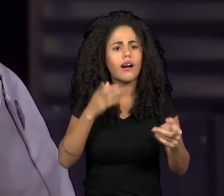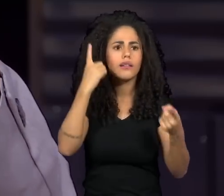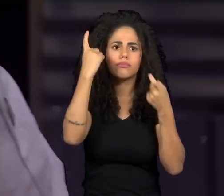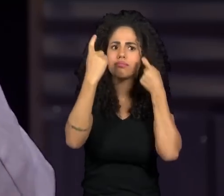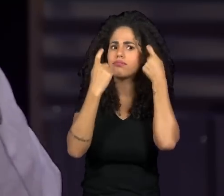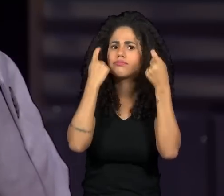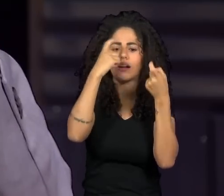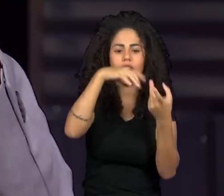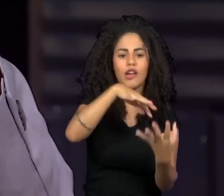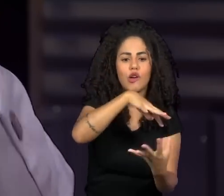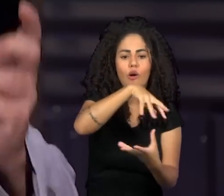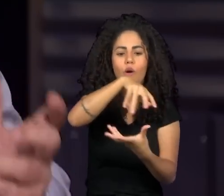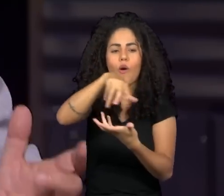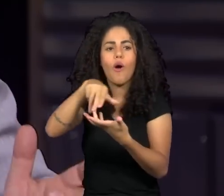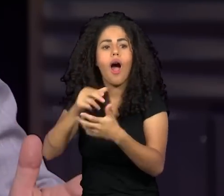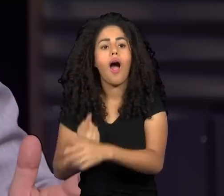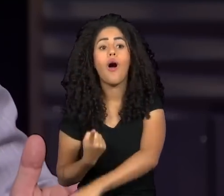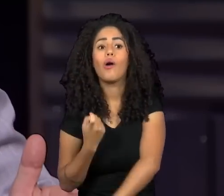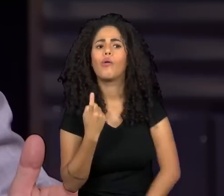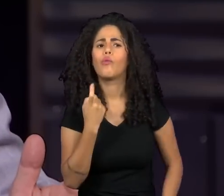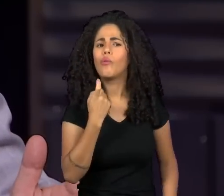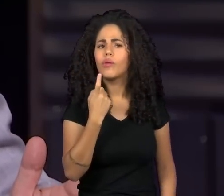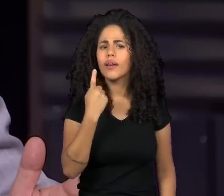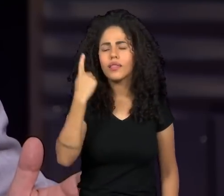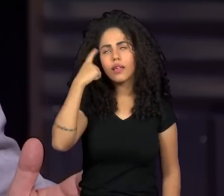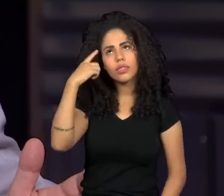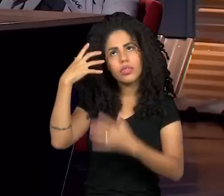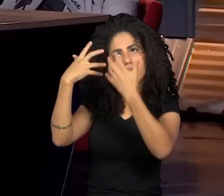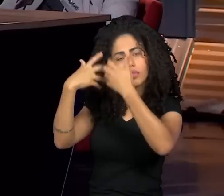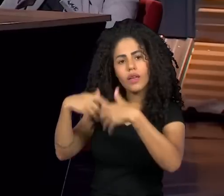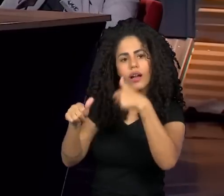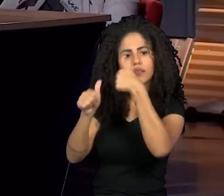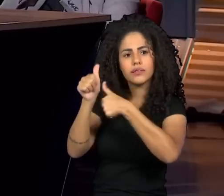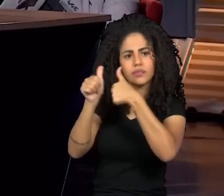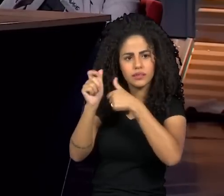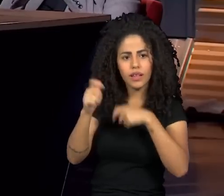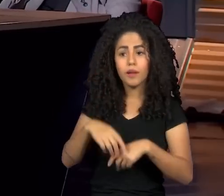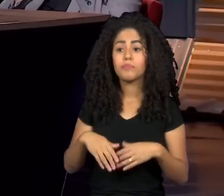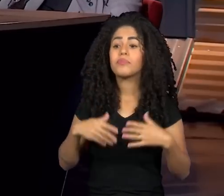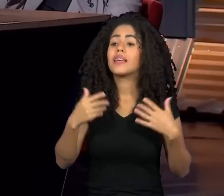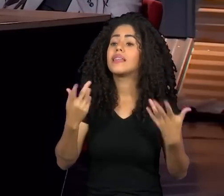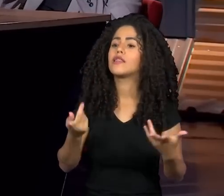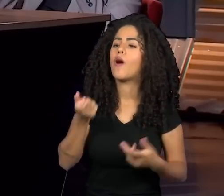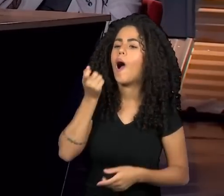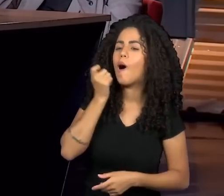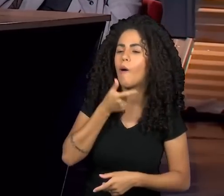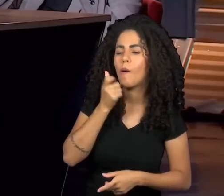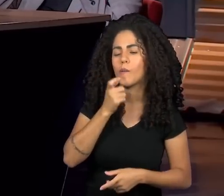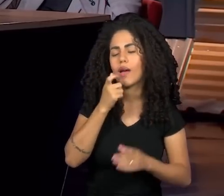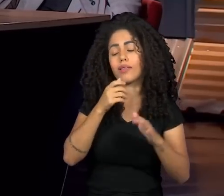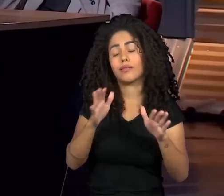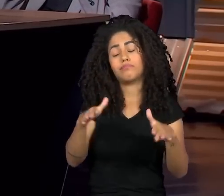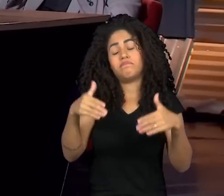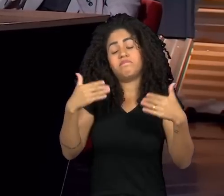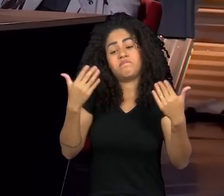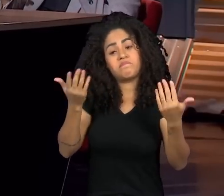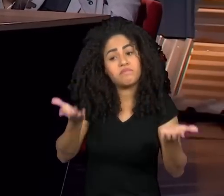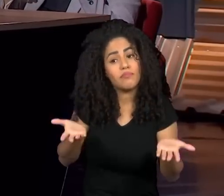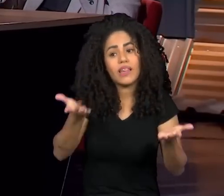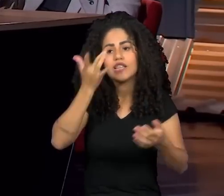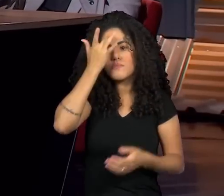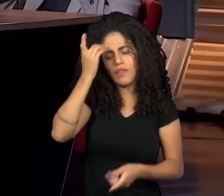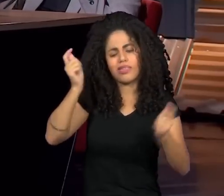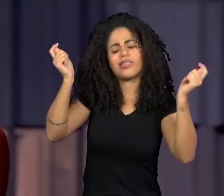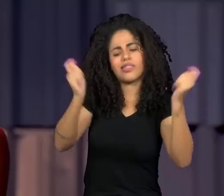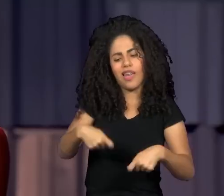mundo, seja a única capaz de processar essa bizarrice. É a comédia, apesar dos pesares das pessoas não acharem que ela tem o potencial